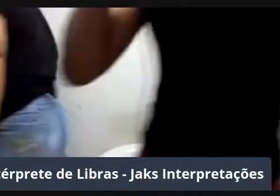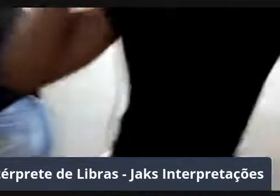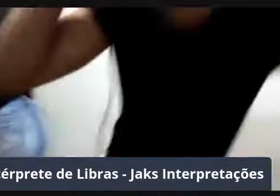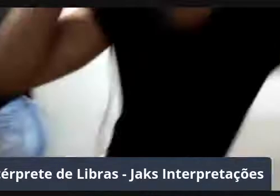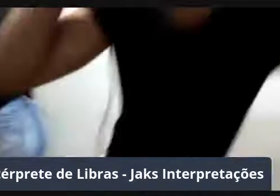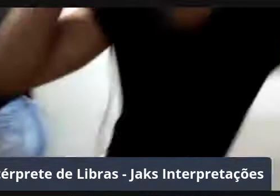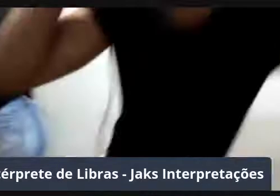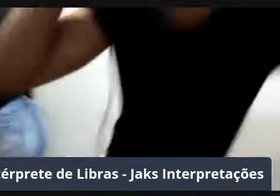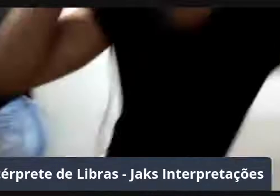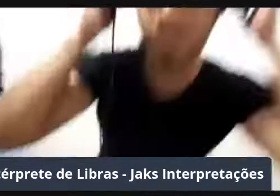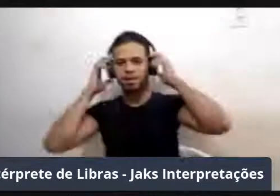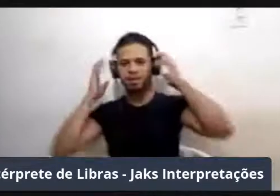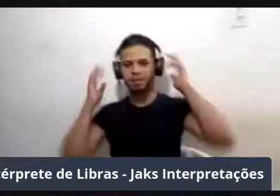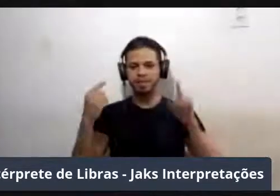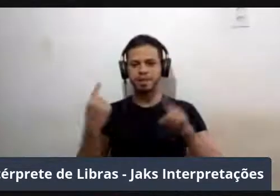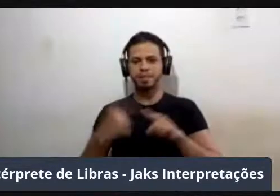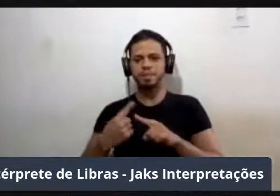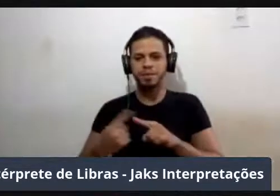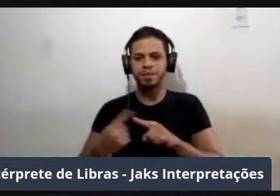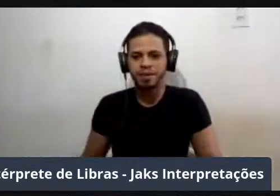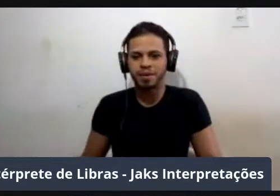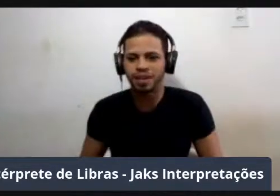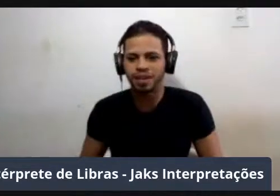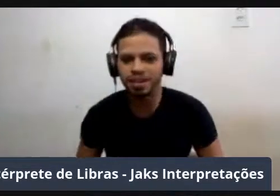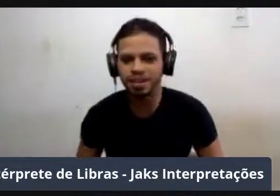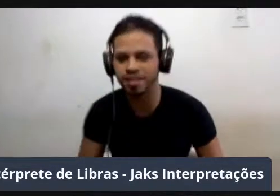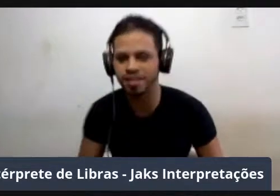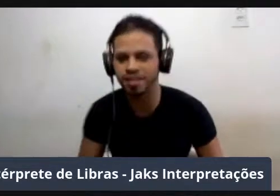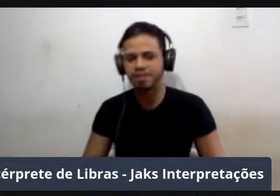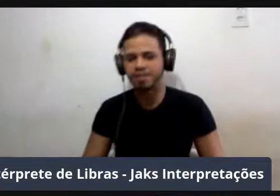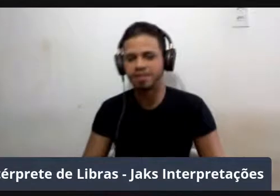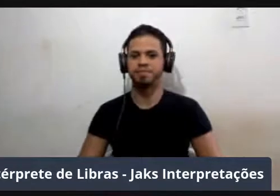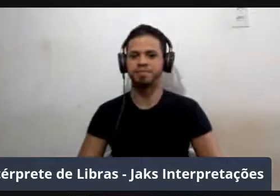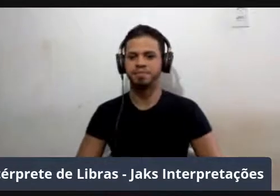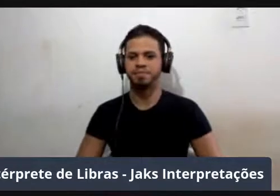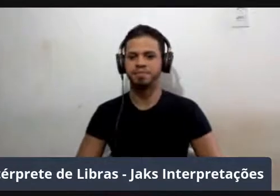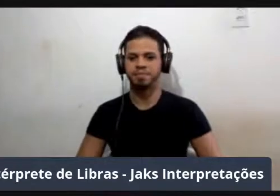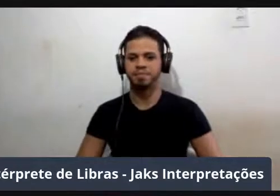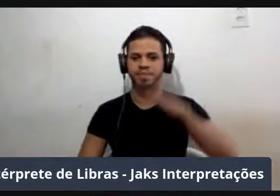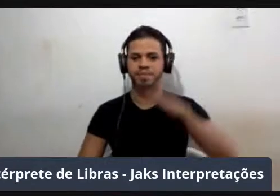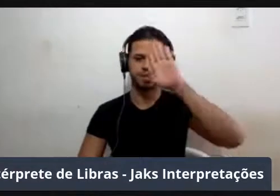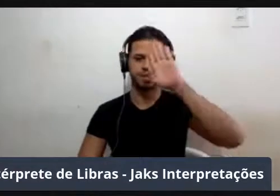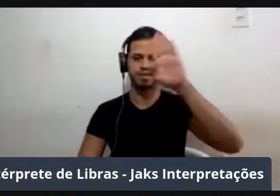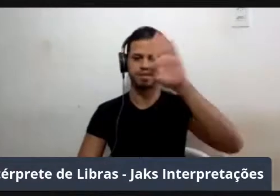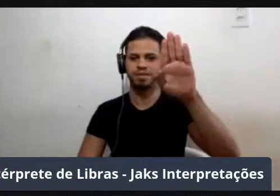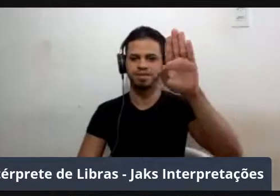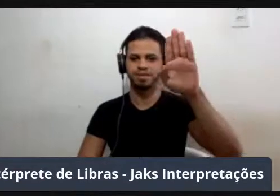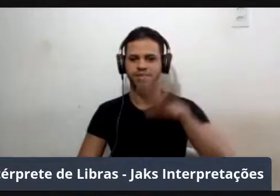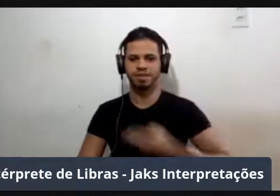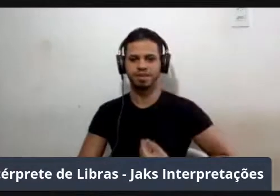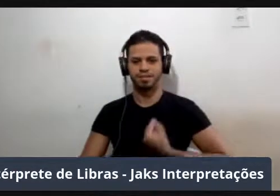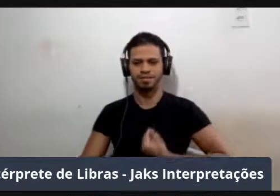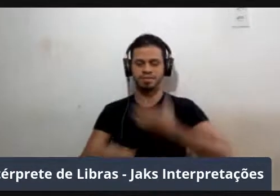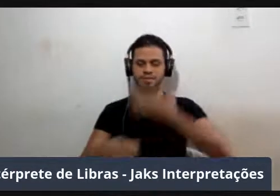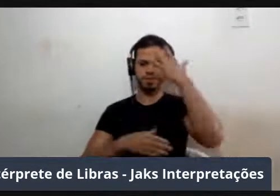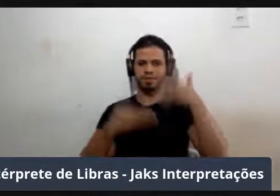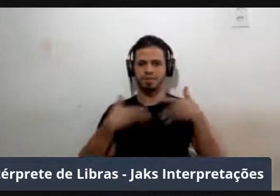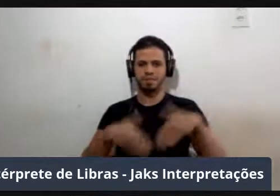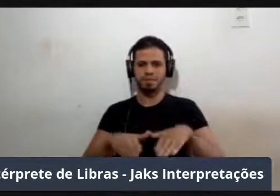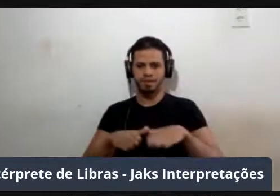o meu chefe só achava assim que tinha parteira, só me conhecia. E eu